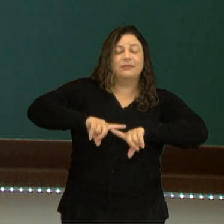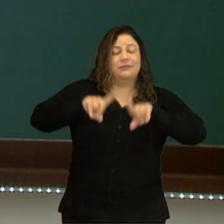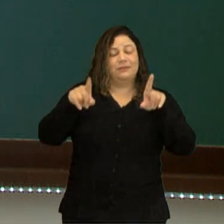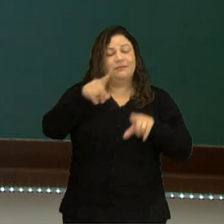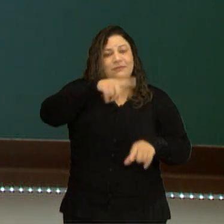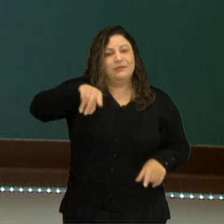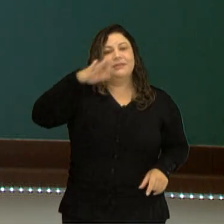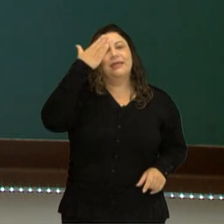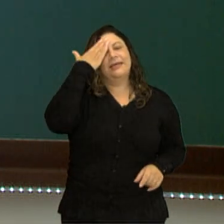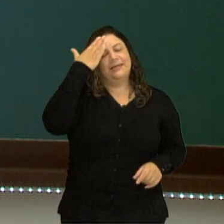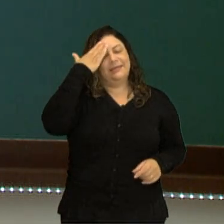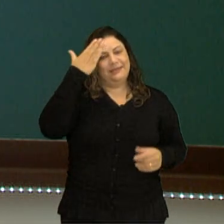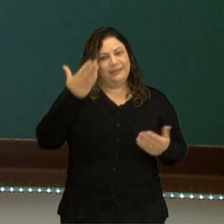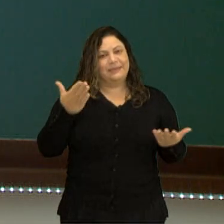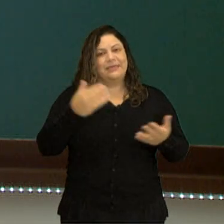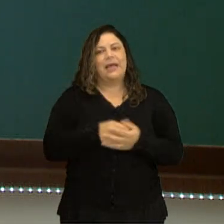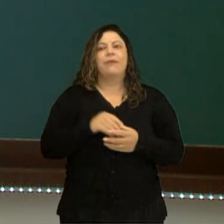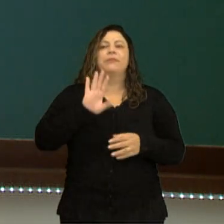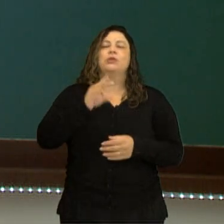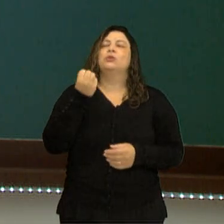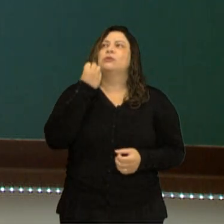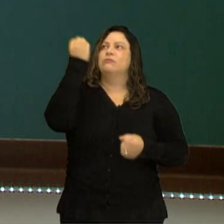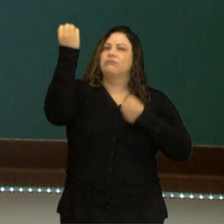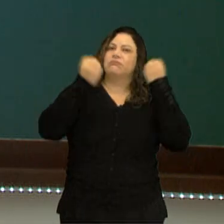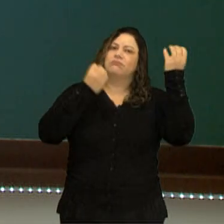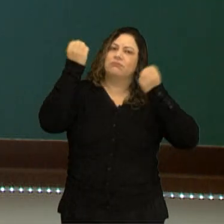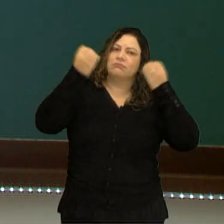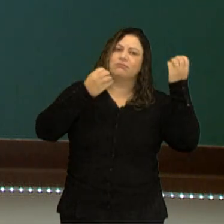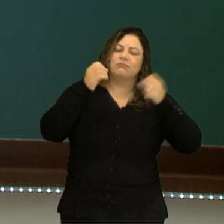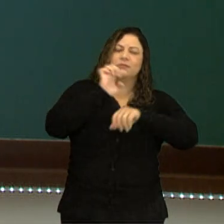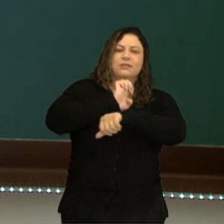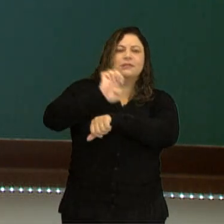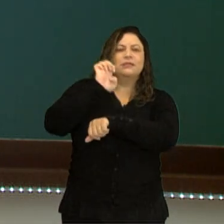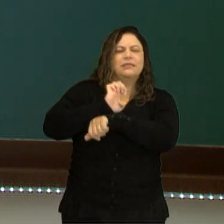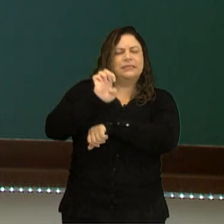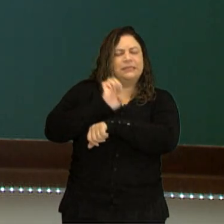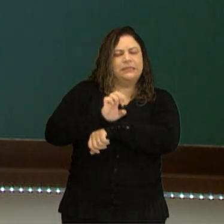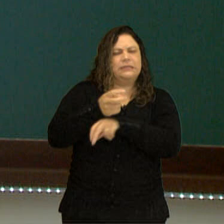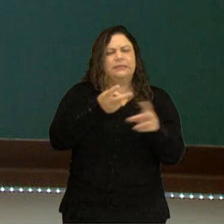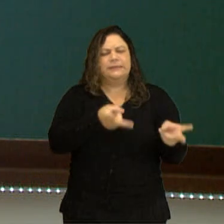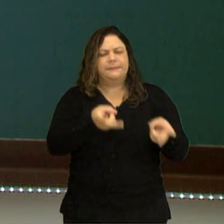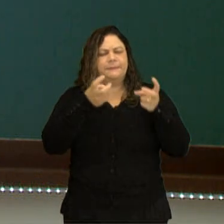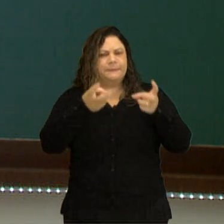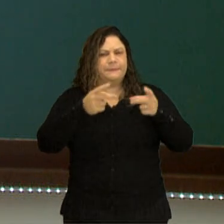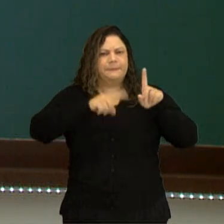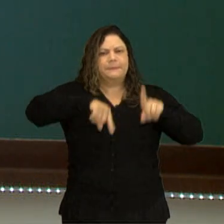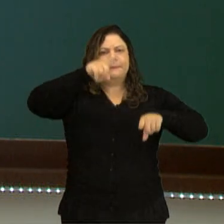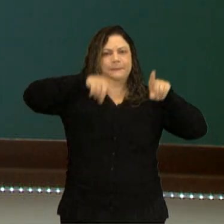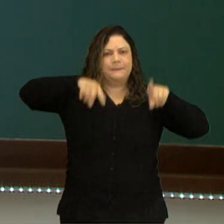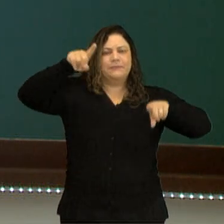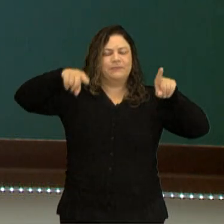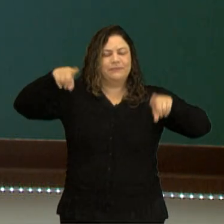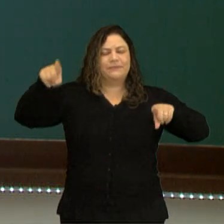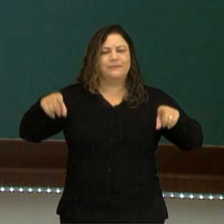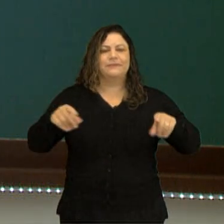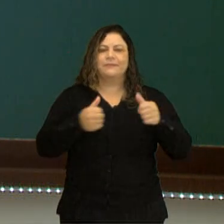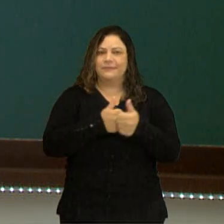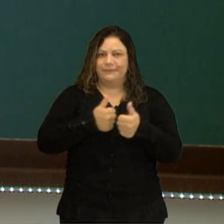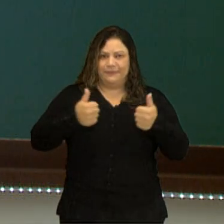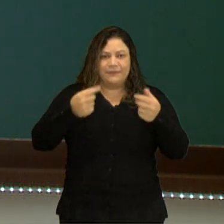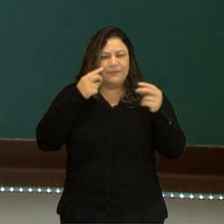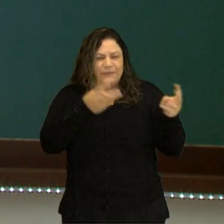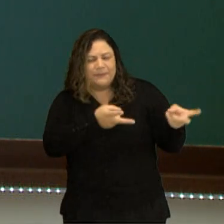exemplo, vocês já têm viajado para os outros estados, vocês percebem essa variação na língua, ok? Na